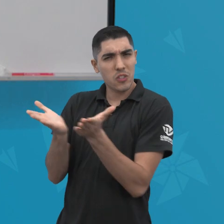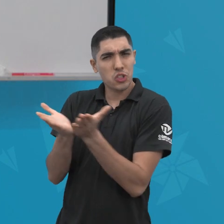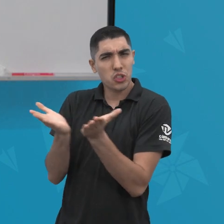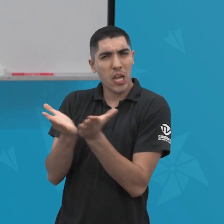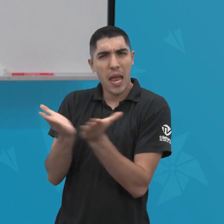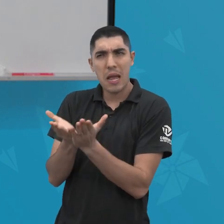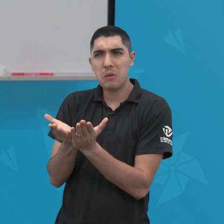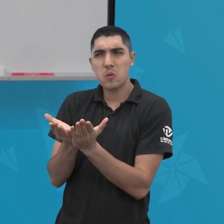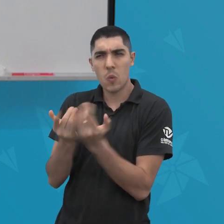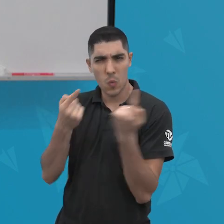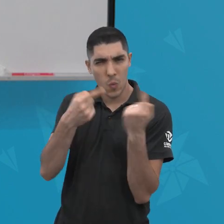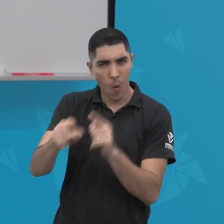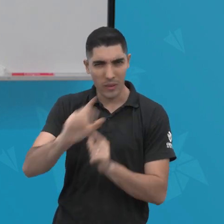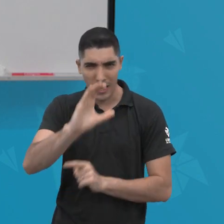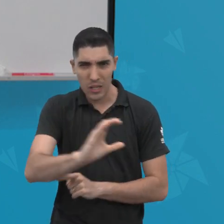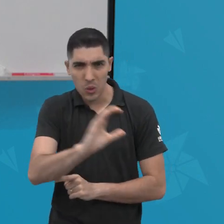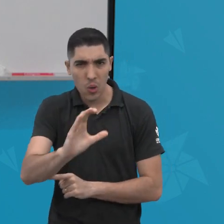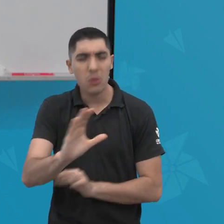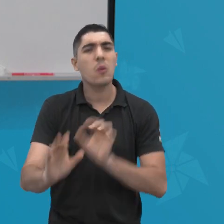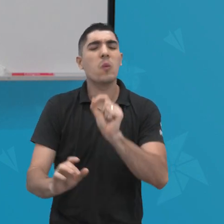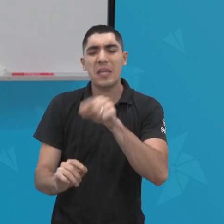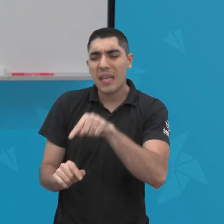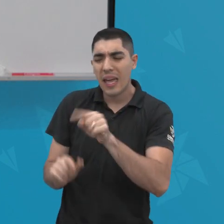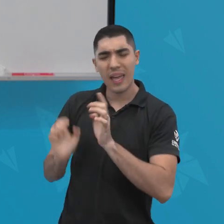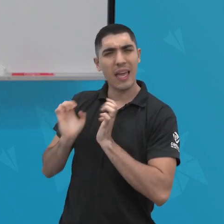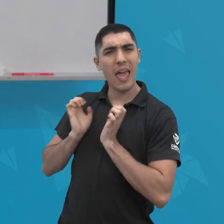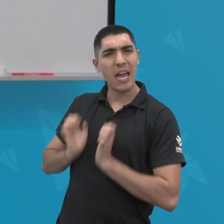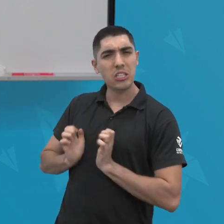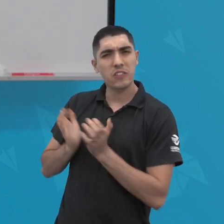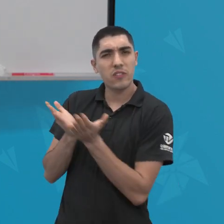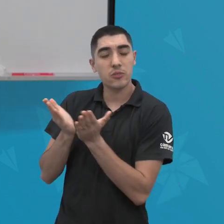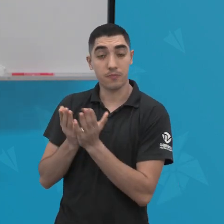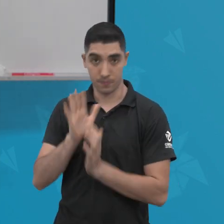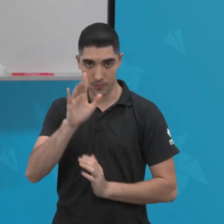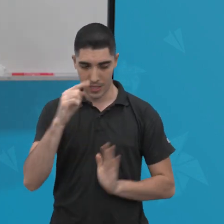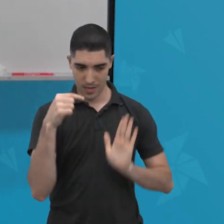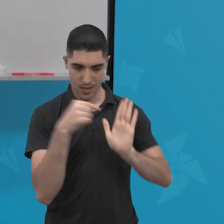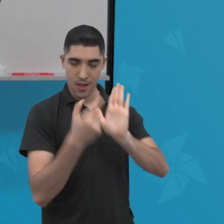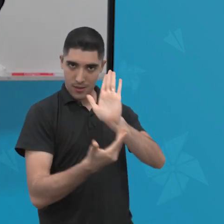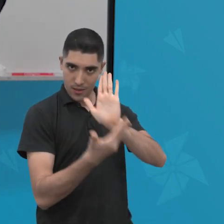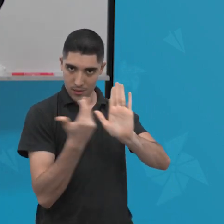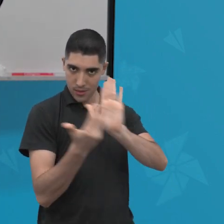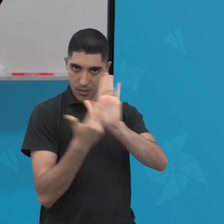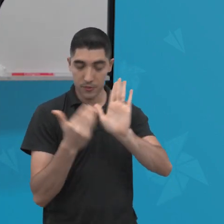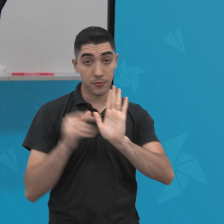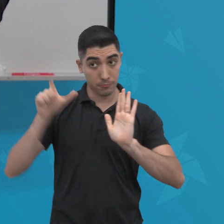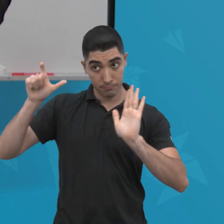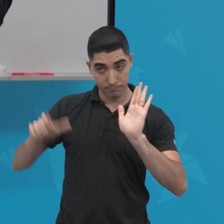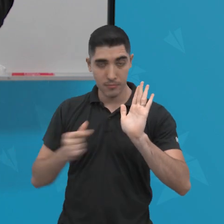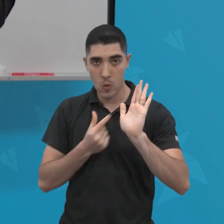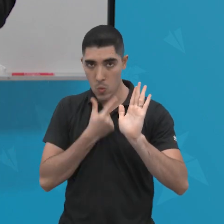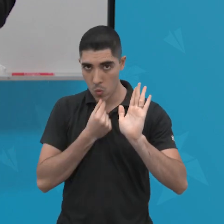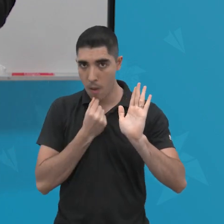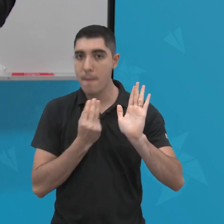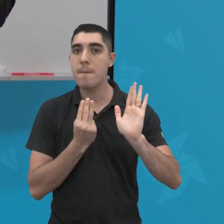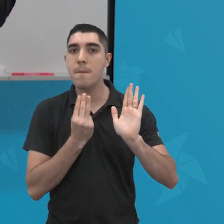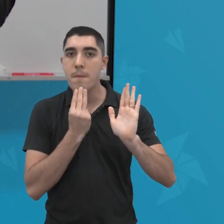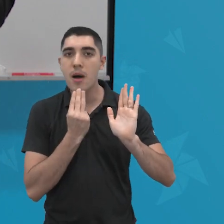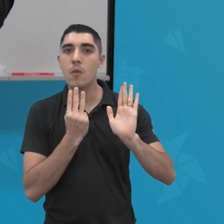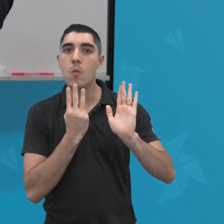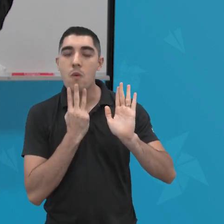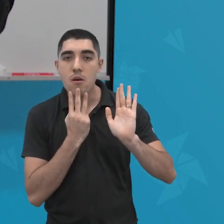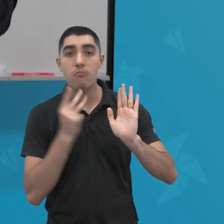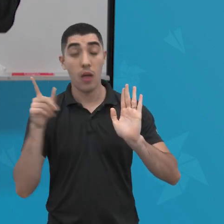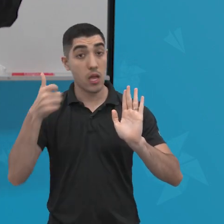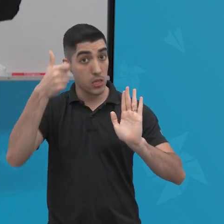que significa essa ética protestante? No livro, o Weber vai desenvolver